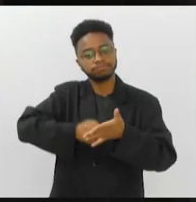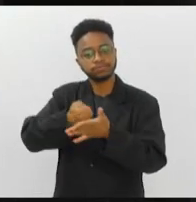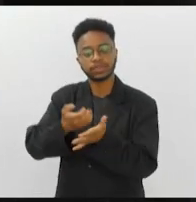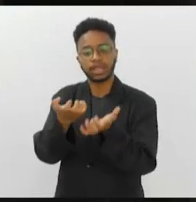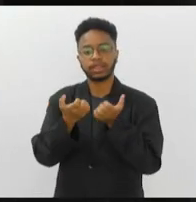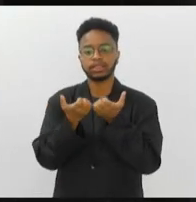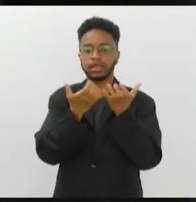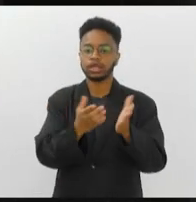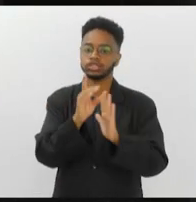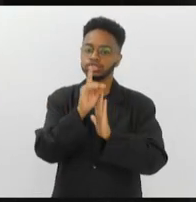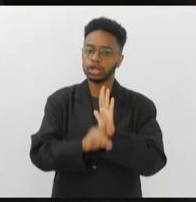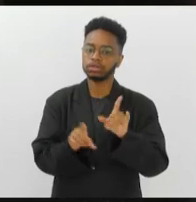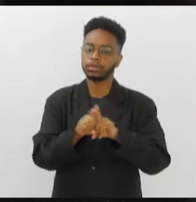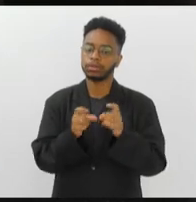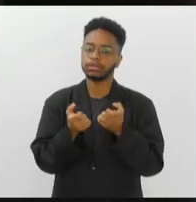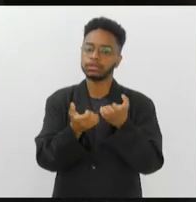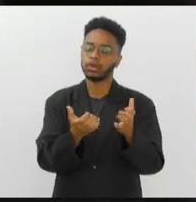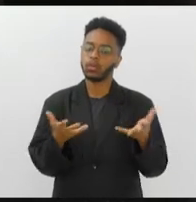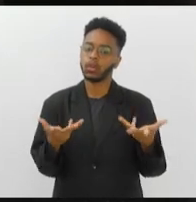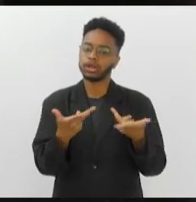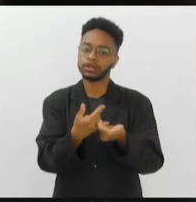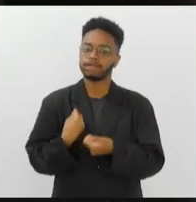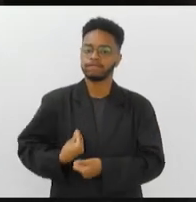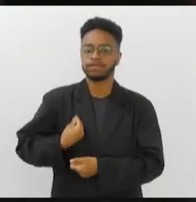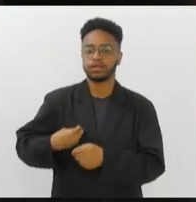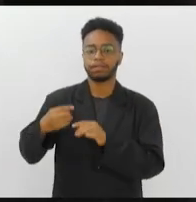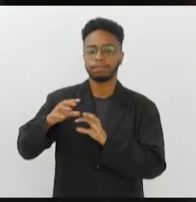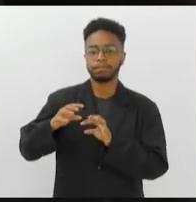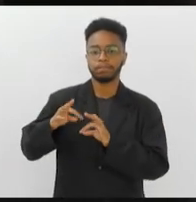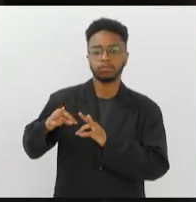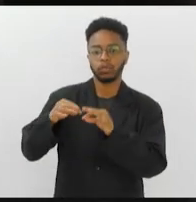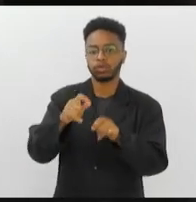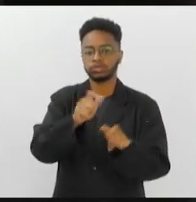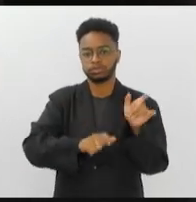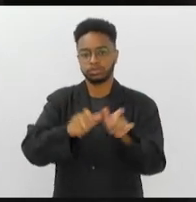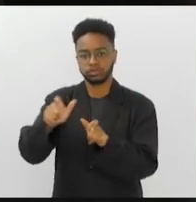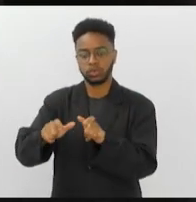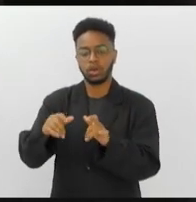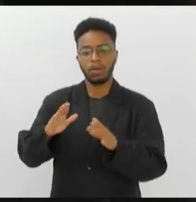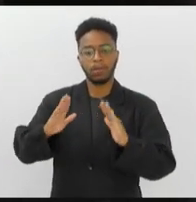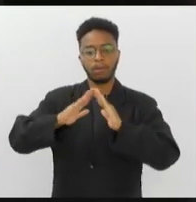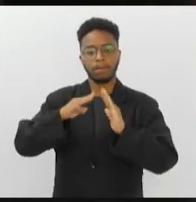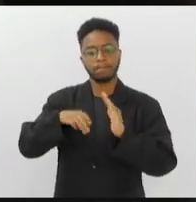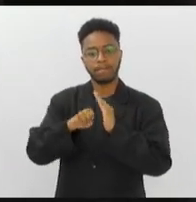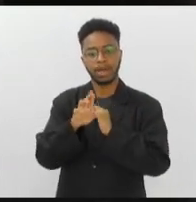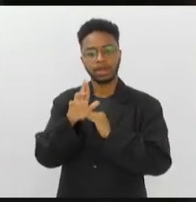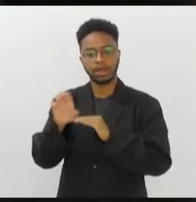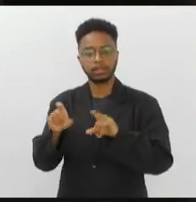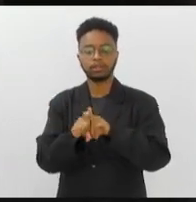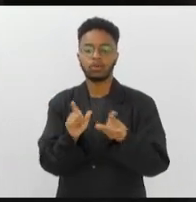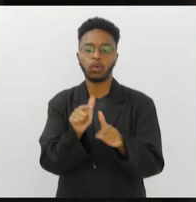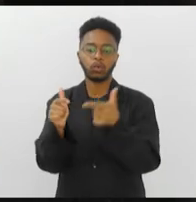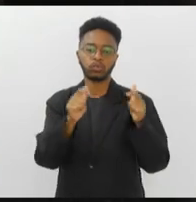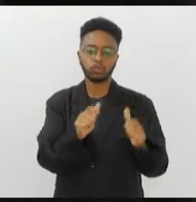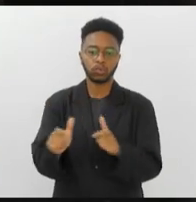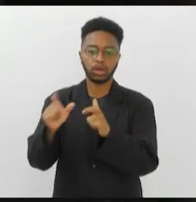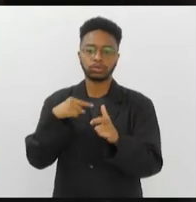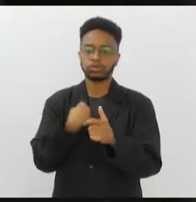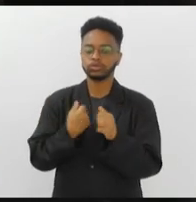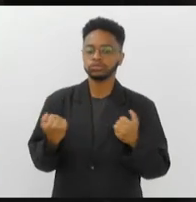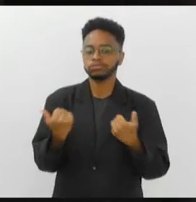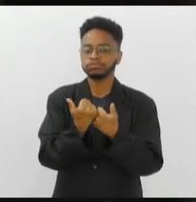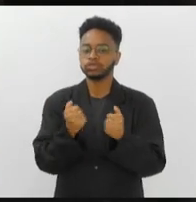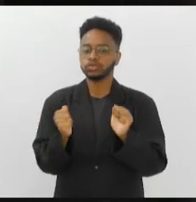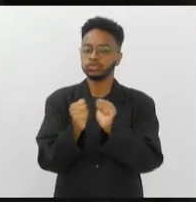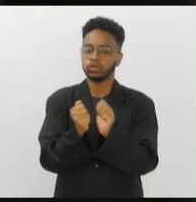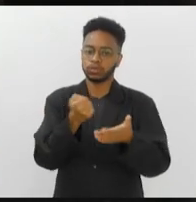para garantir a qualidade de vida de todas as pessoas mareense e de fora da maré também. Estamos juntos nessa luta.